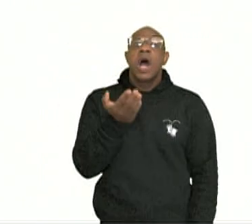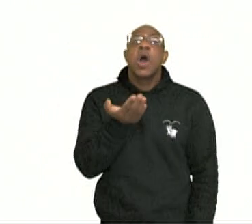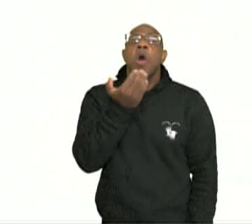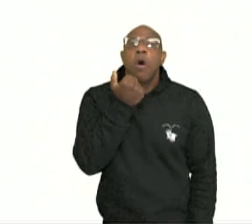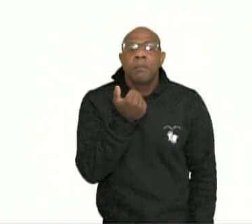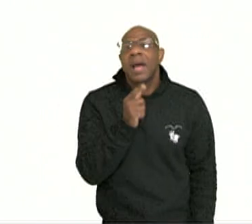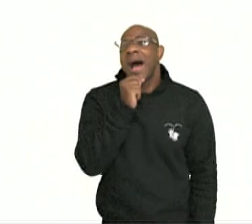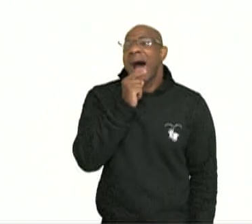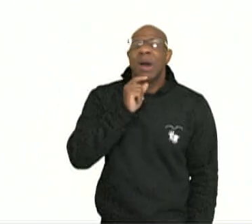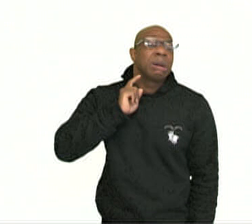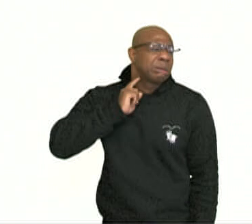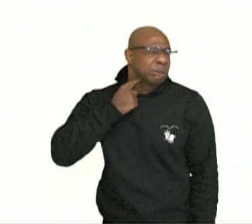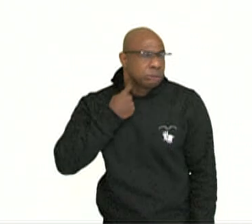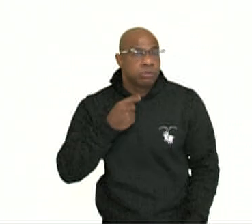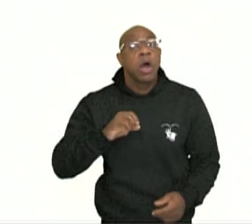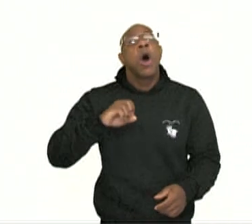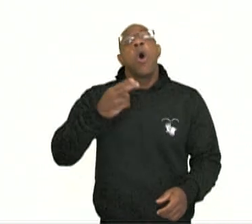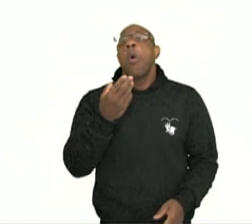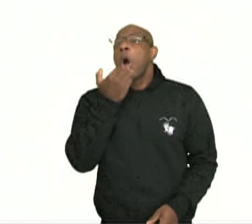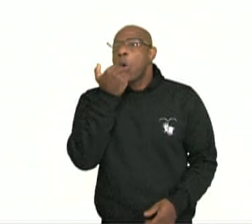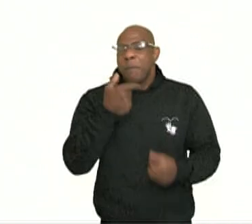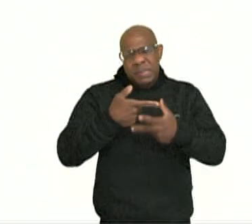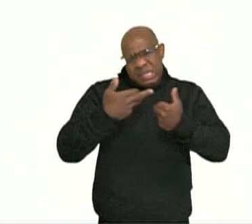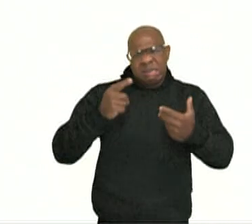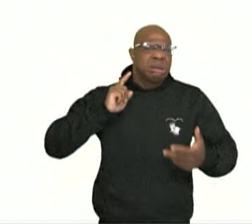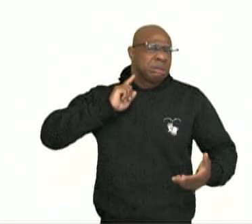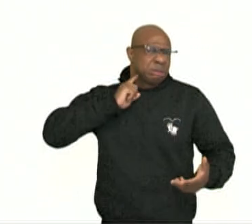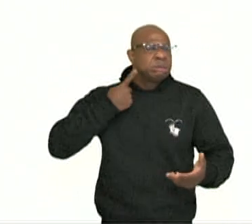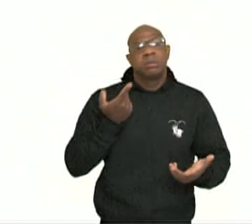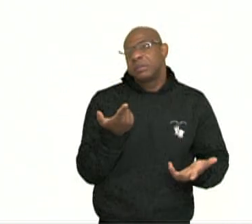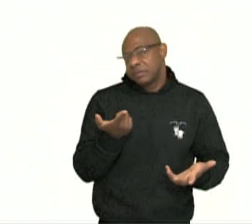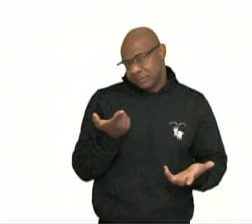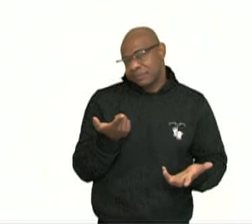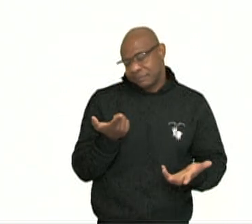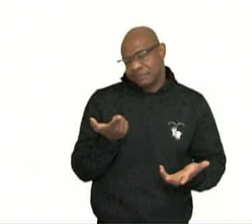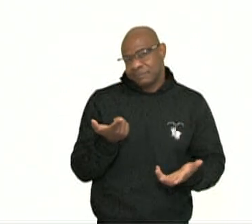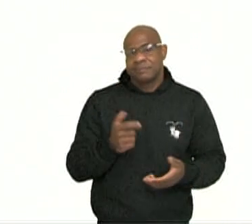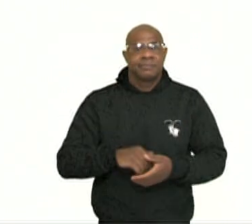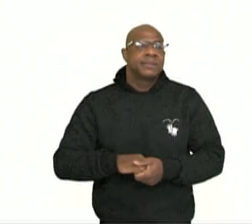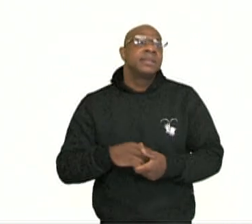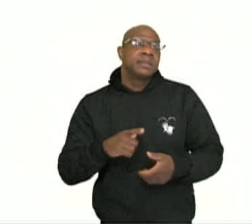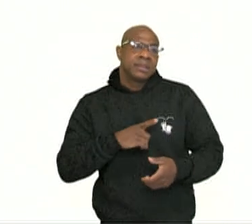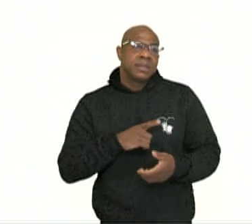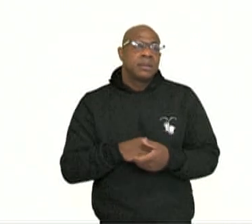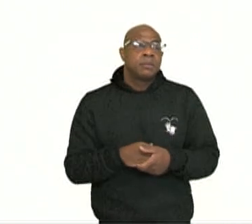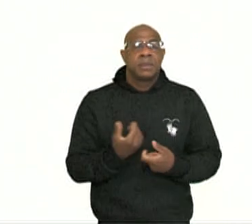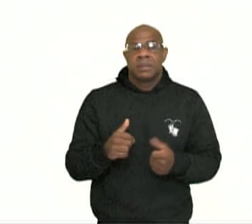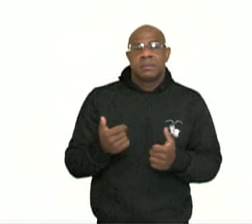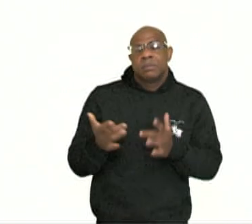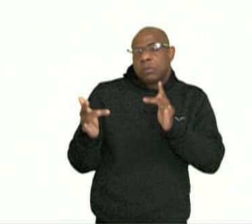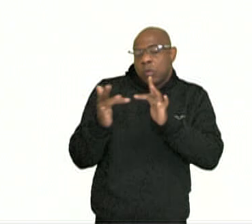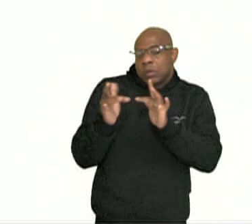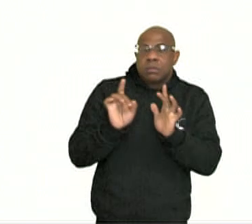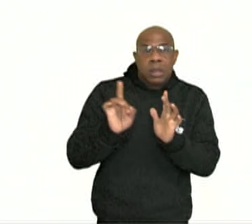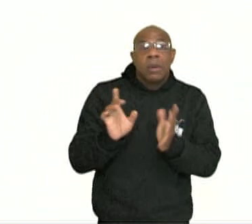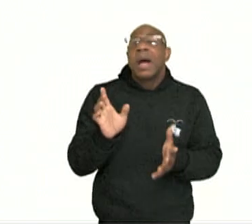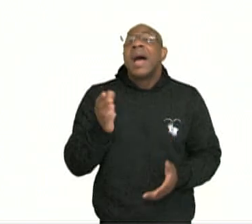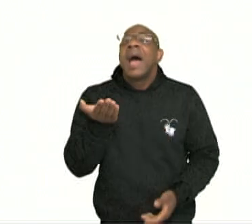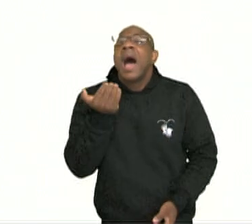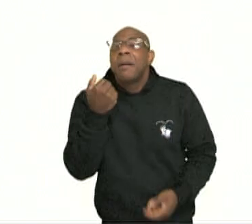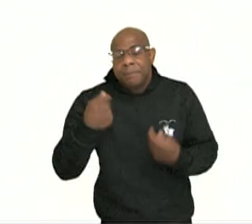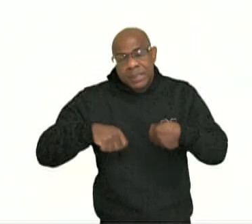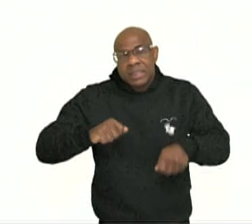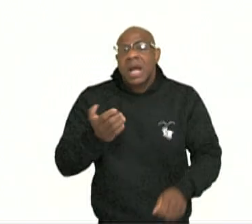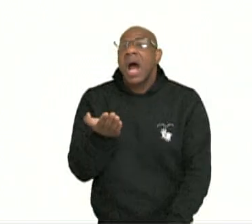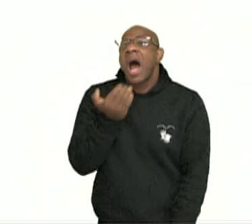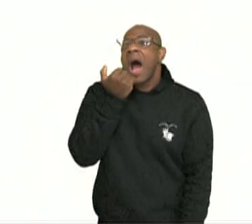A água ou um alimento contaminado. Não necessariamente ali o toque, o contato, mas é necessário a ingestão de